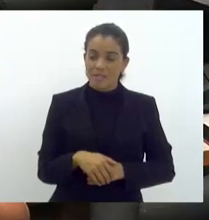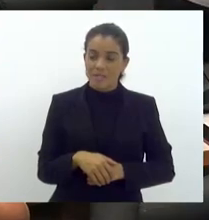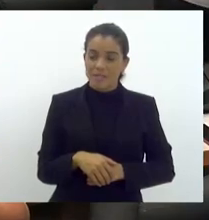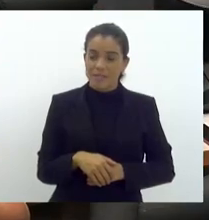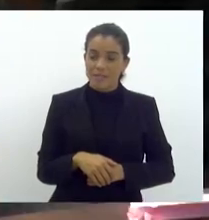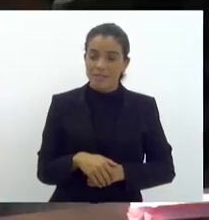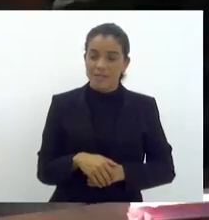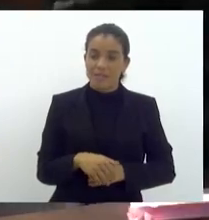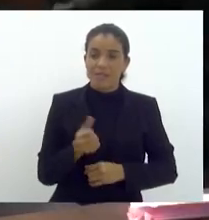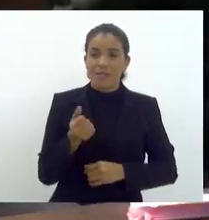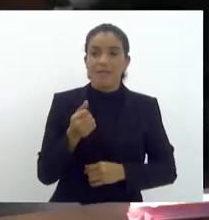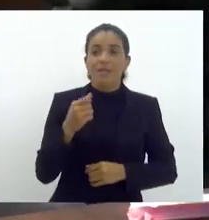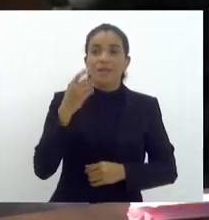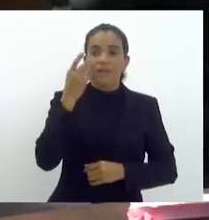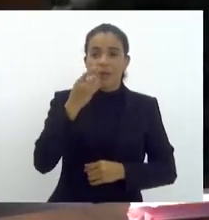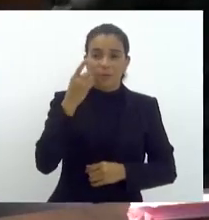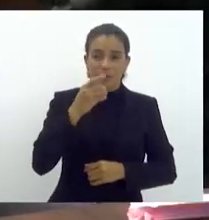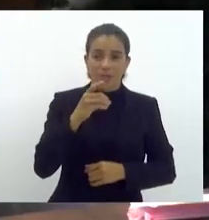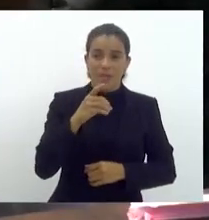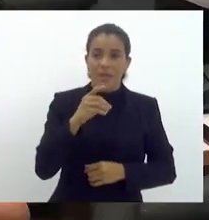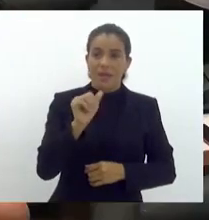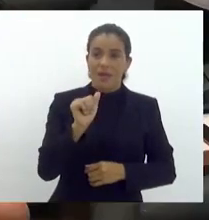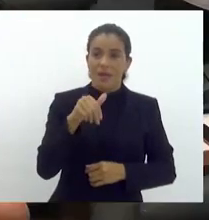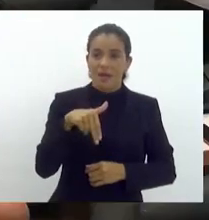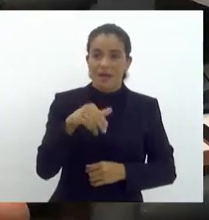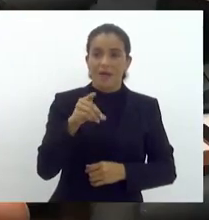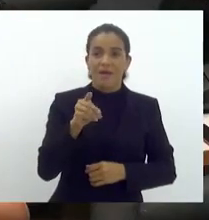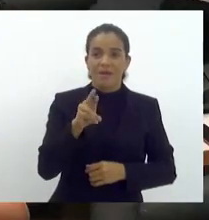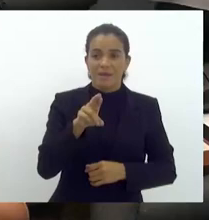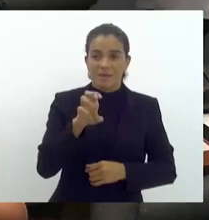sim senhor presidente Deputado Andrezinho Ceciliano